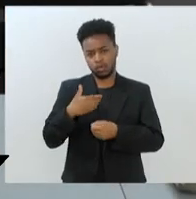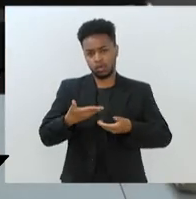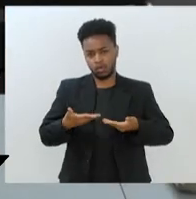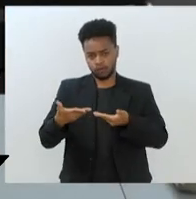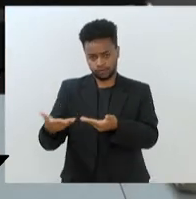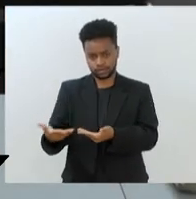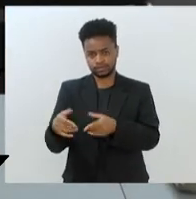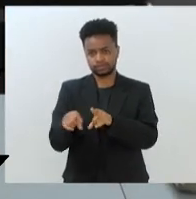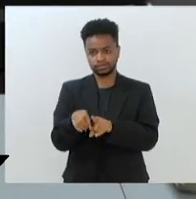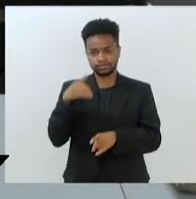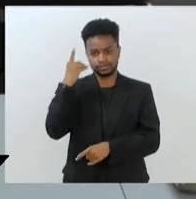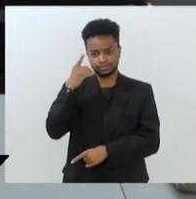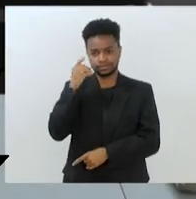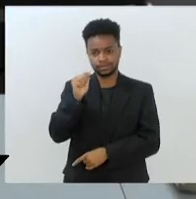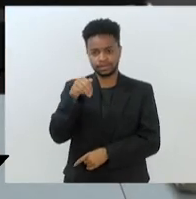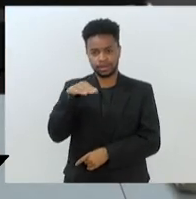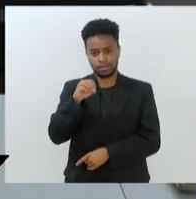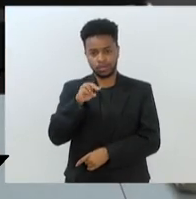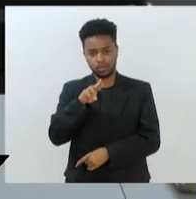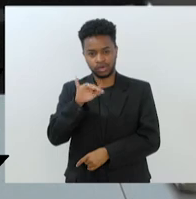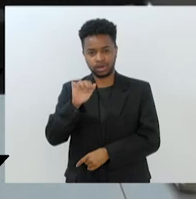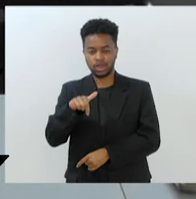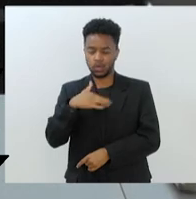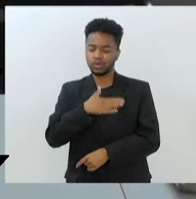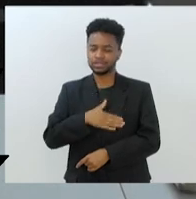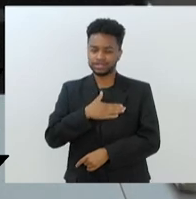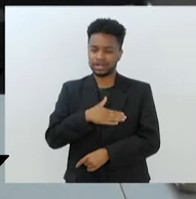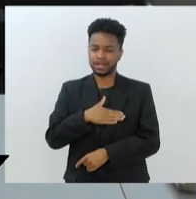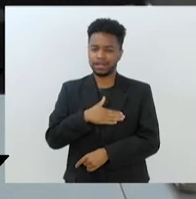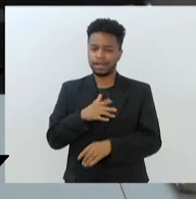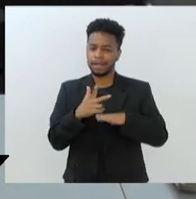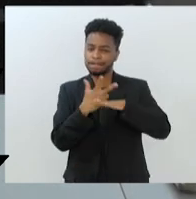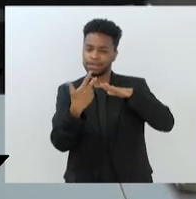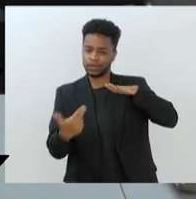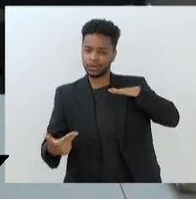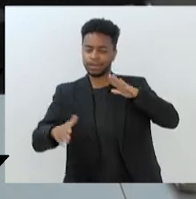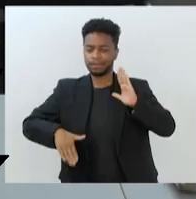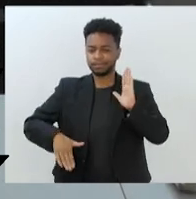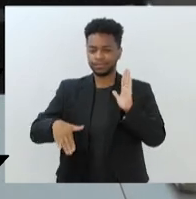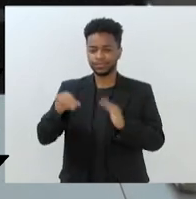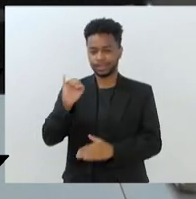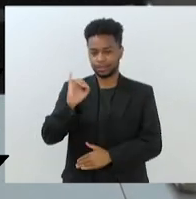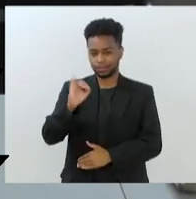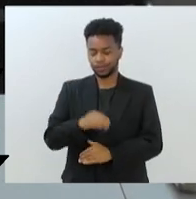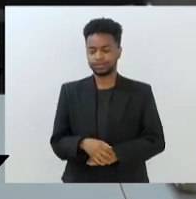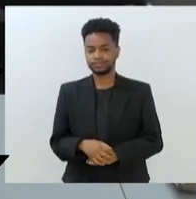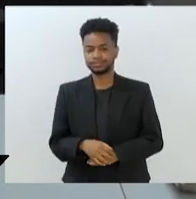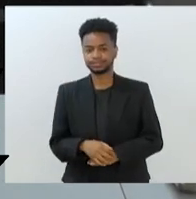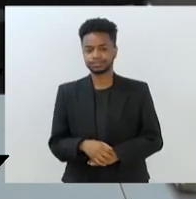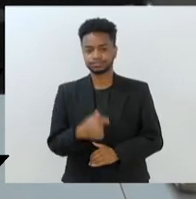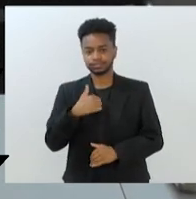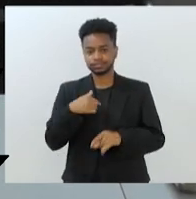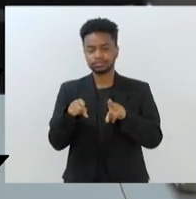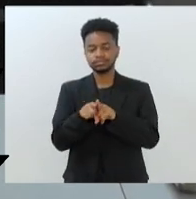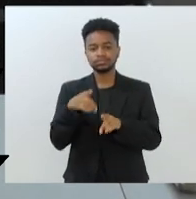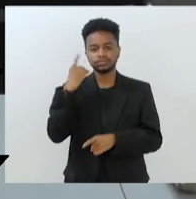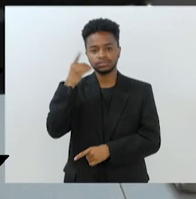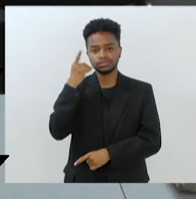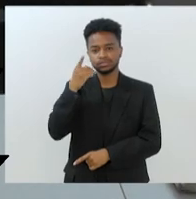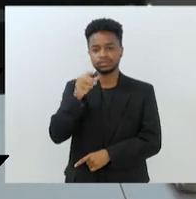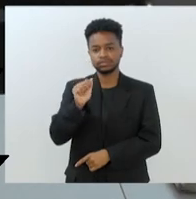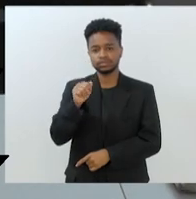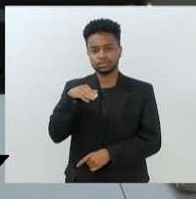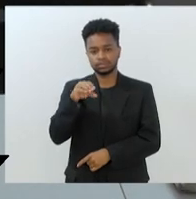deputado Amorim? Eu gostei, faz um mergulho. Não, mas o senhor vai aceitar um convite meu e do deputado Amorim? E aqui